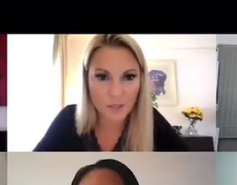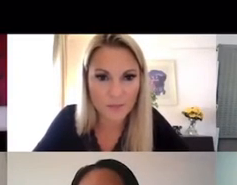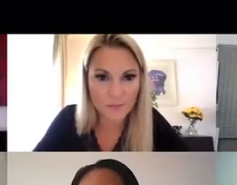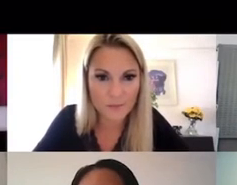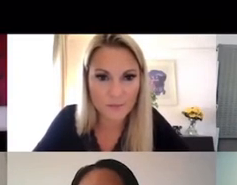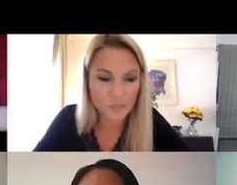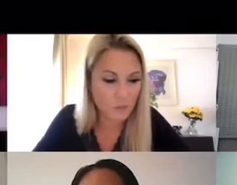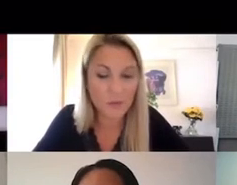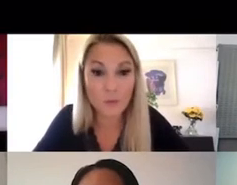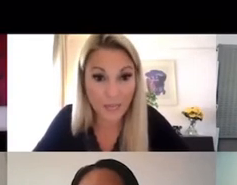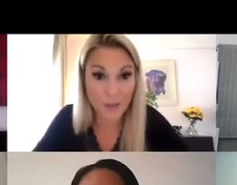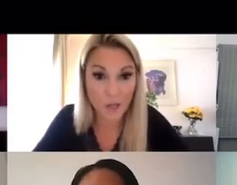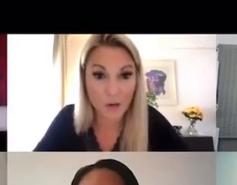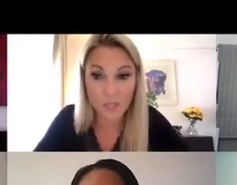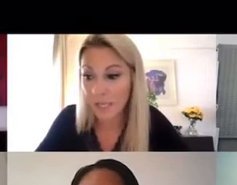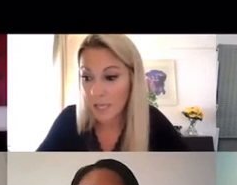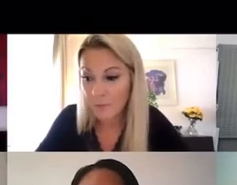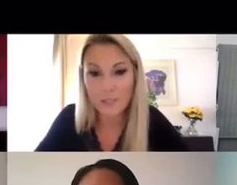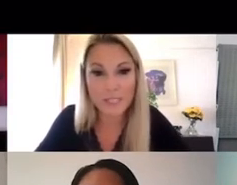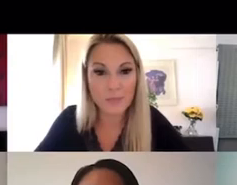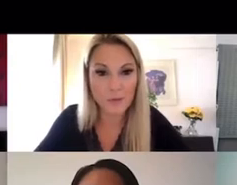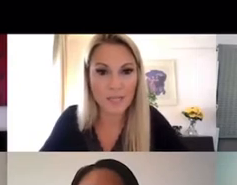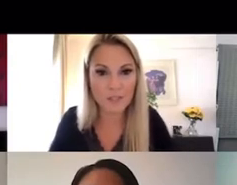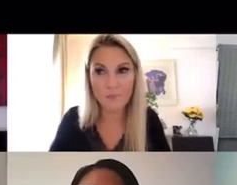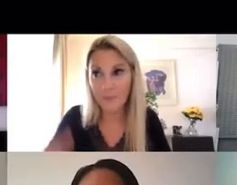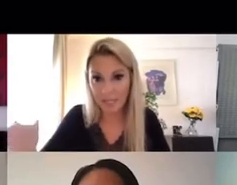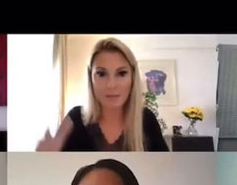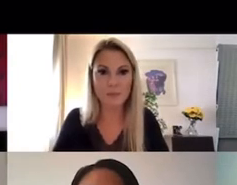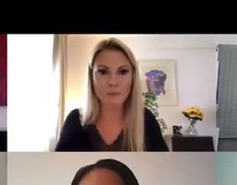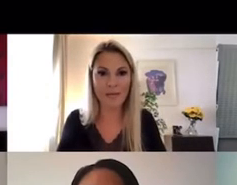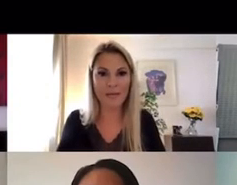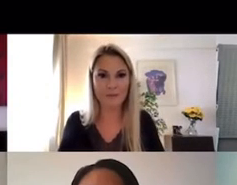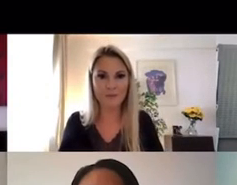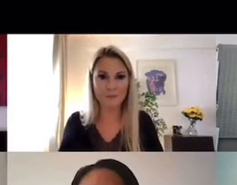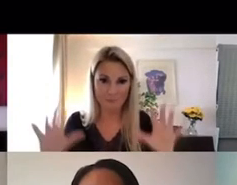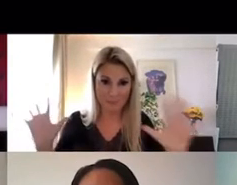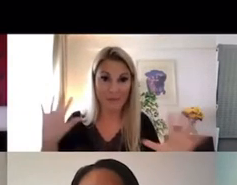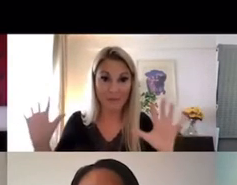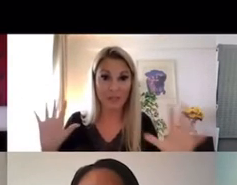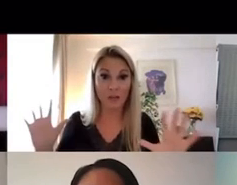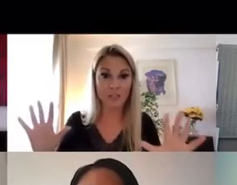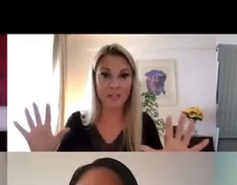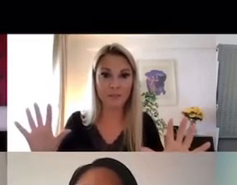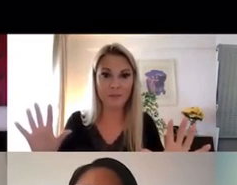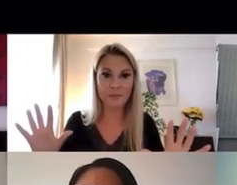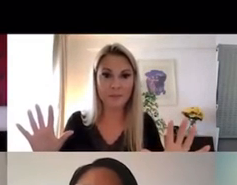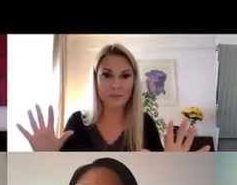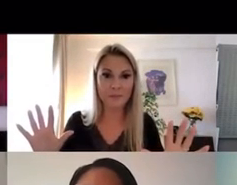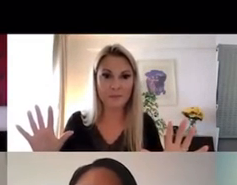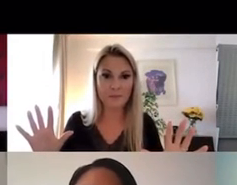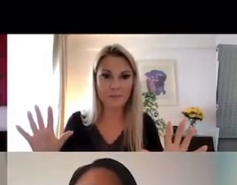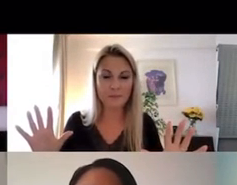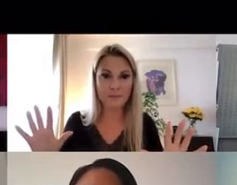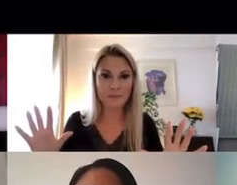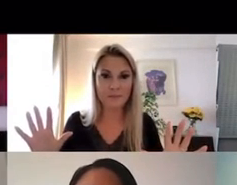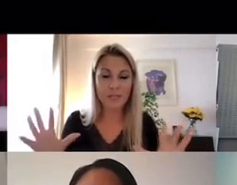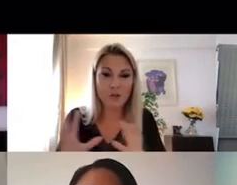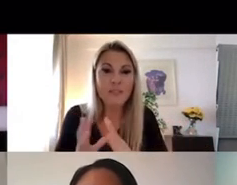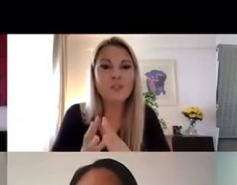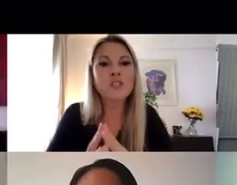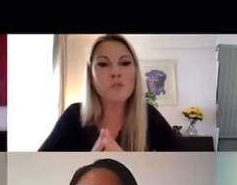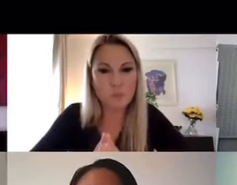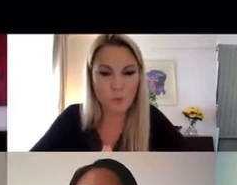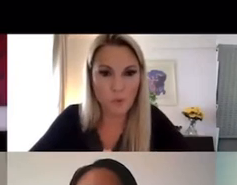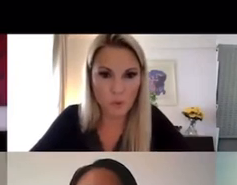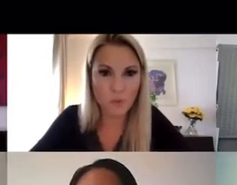realmente compradora. Portanto, eu prefiro trocar a Dona Rosa por 3 manuais que realmente me compraram. Percebem a lógica?